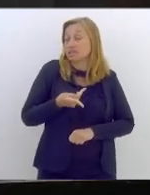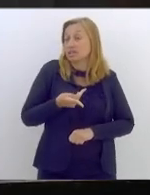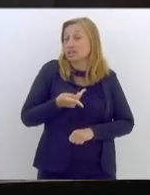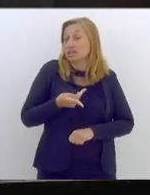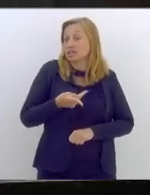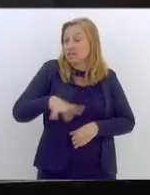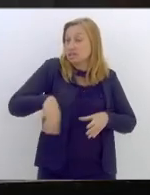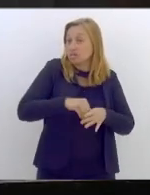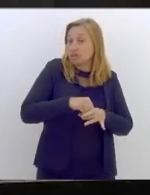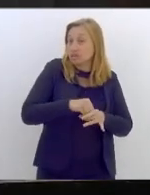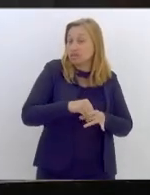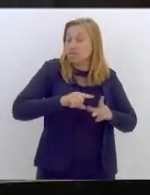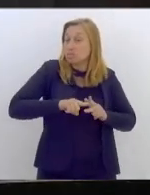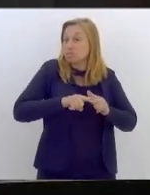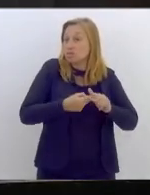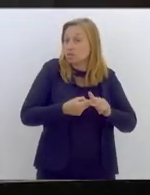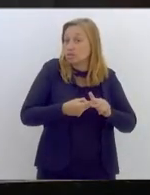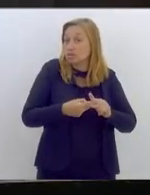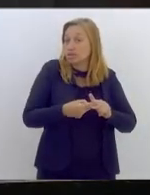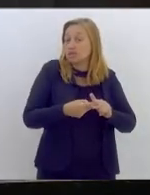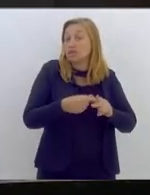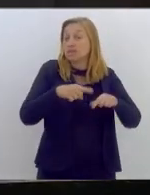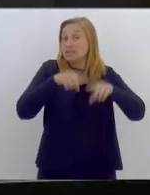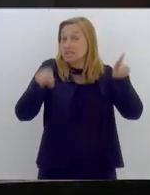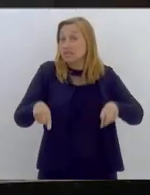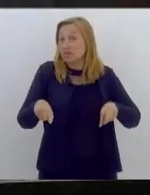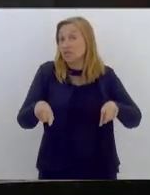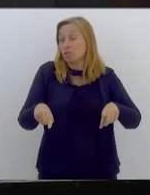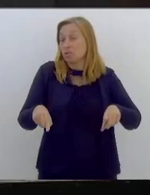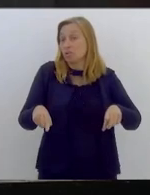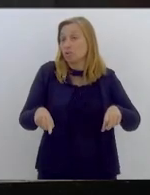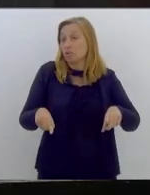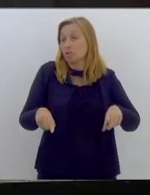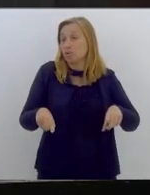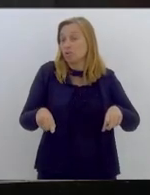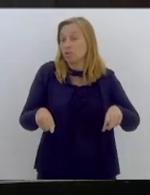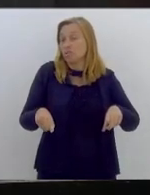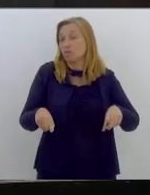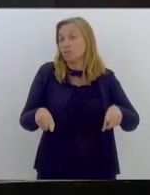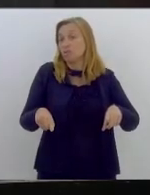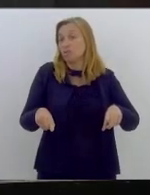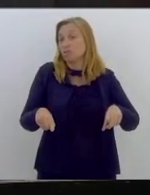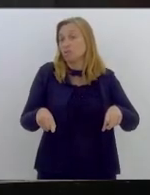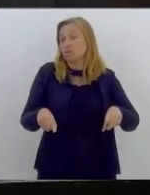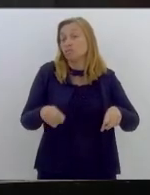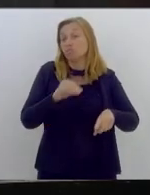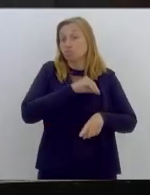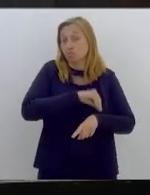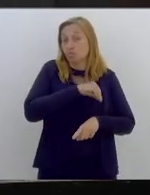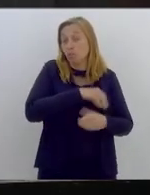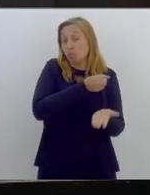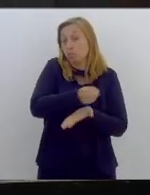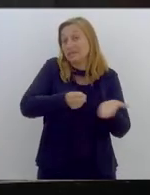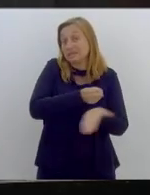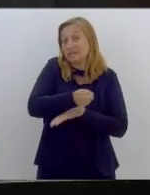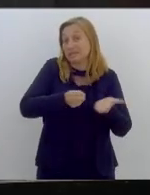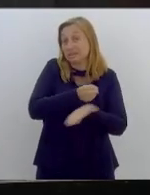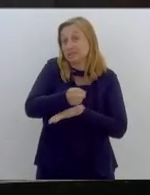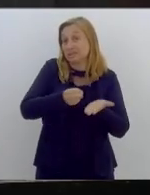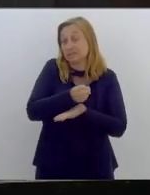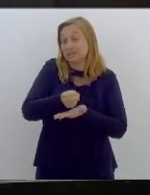incidirá sobre a remuneração do servidor, assim considerando o seu salário base,